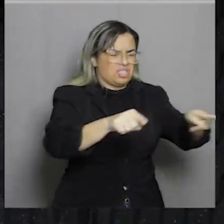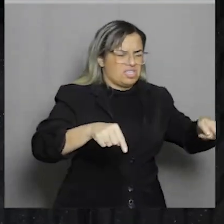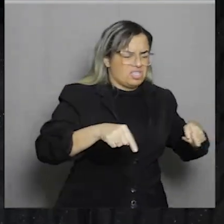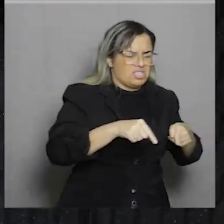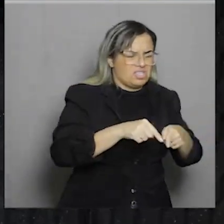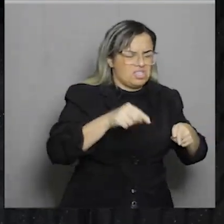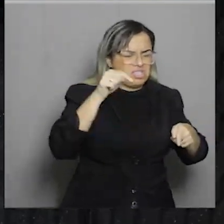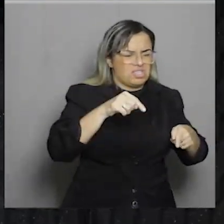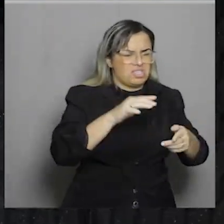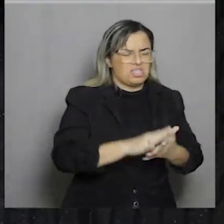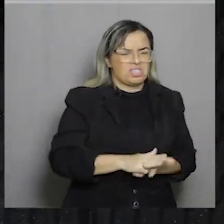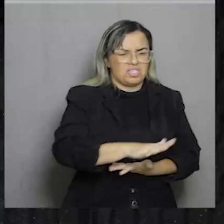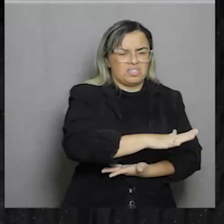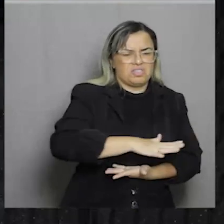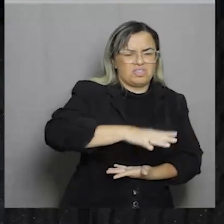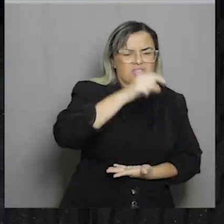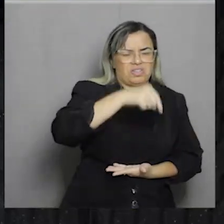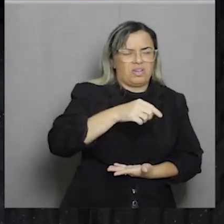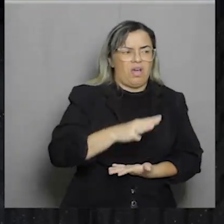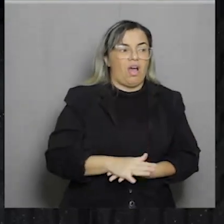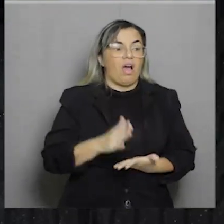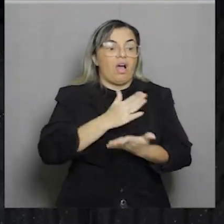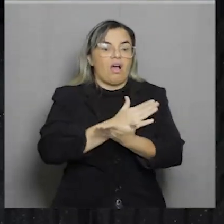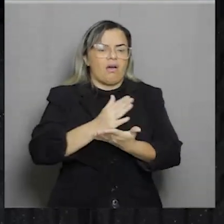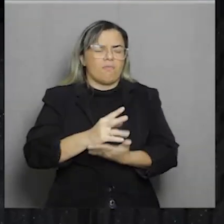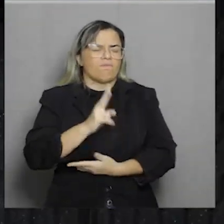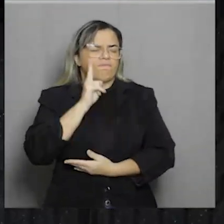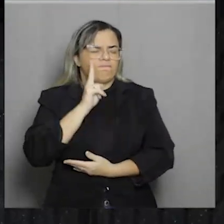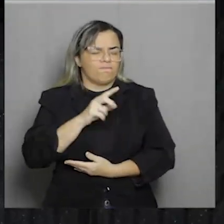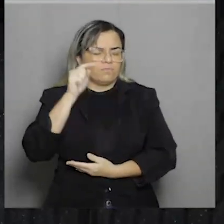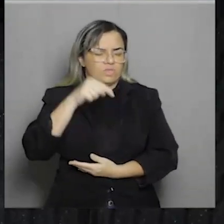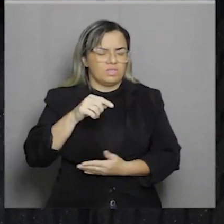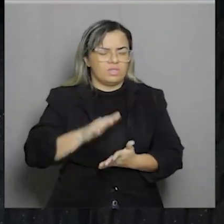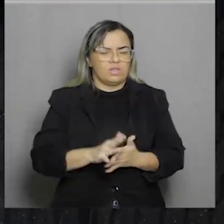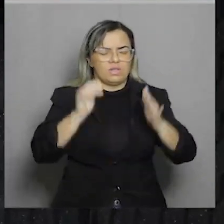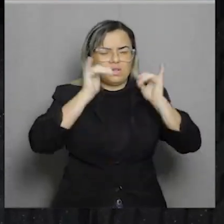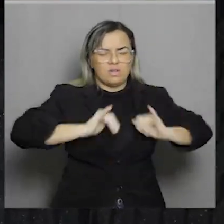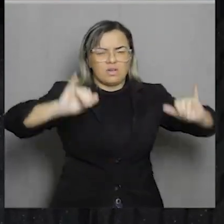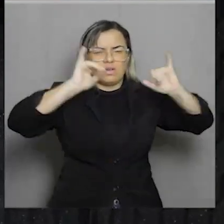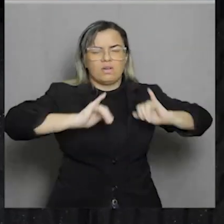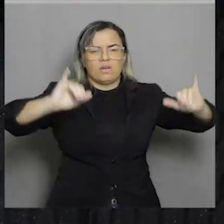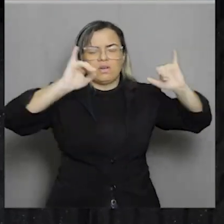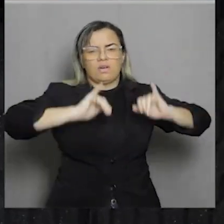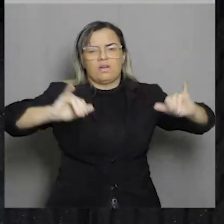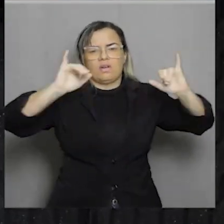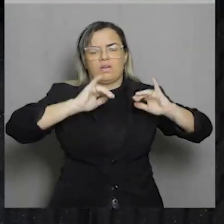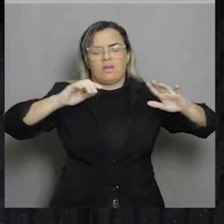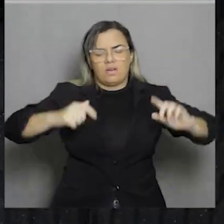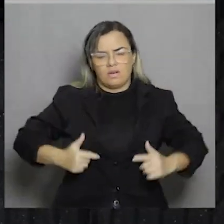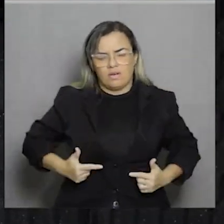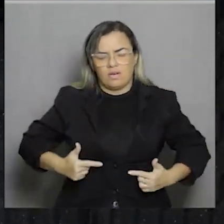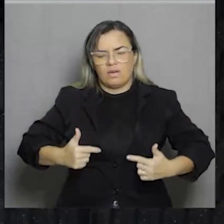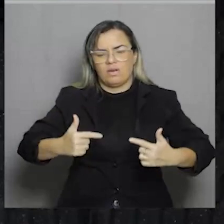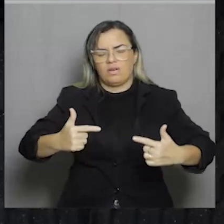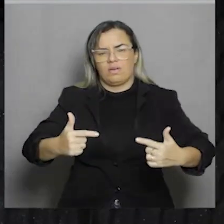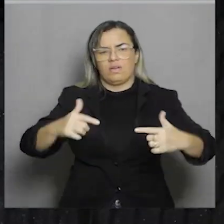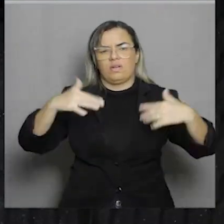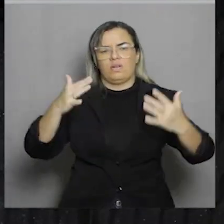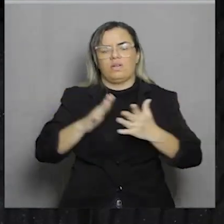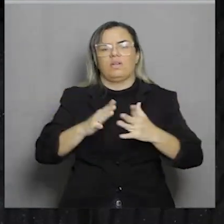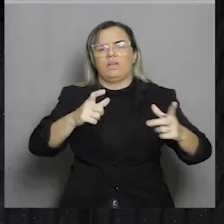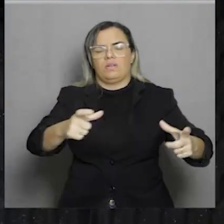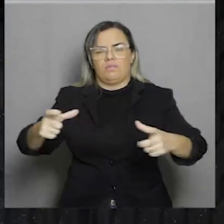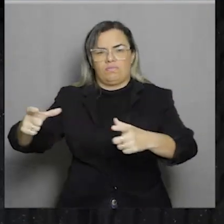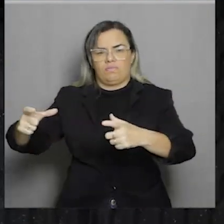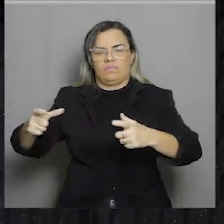e que começam a olhar a partir do momento que as notícias sobre essas batalhas nessas